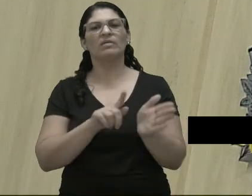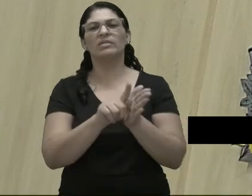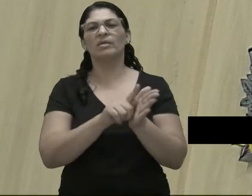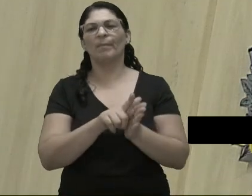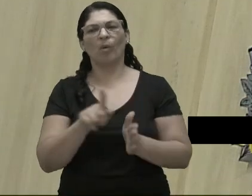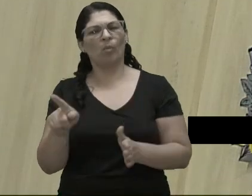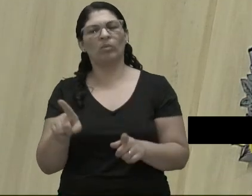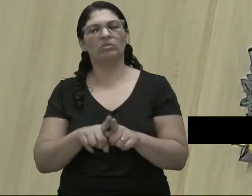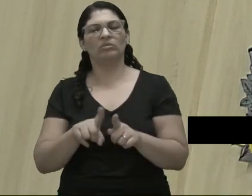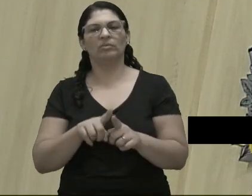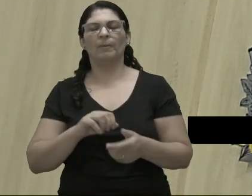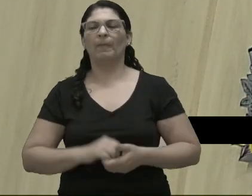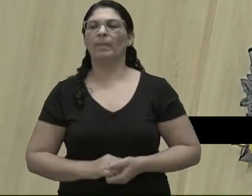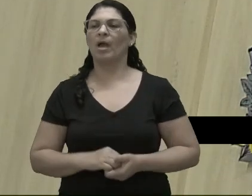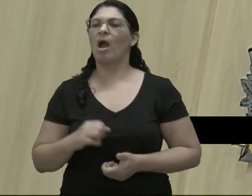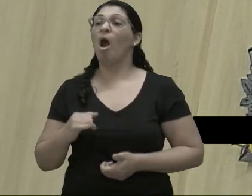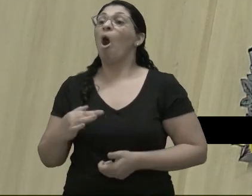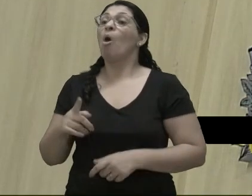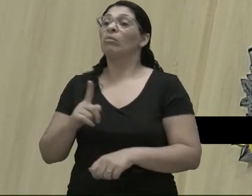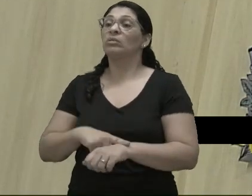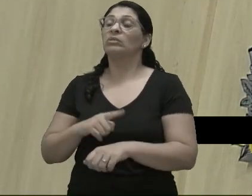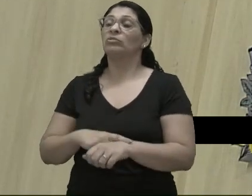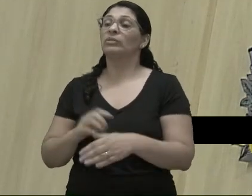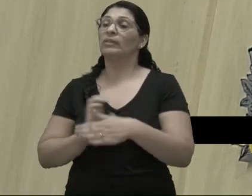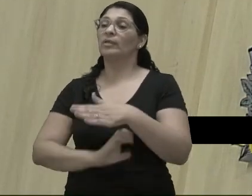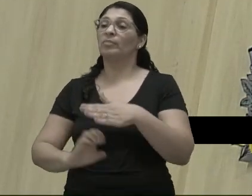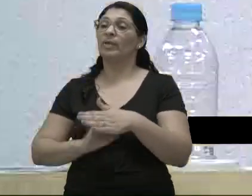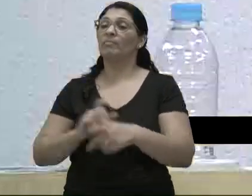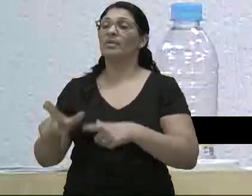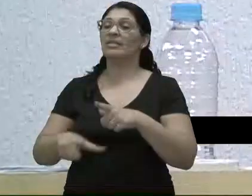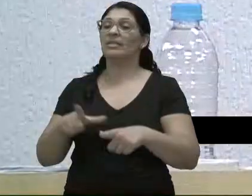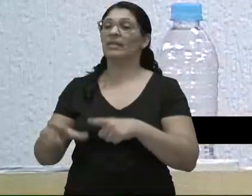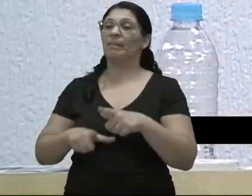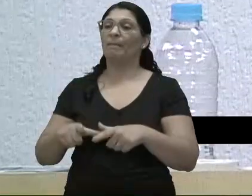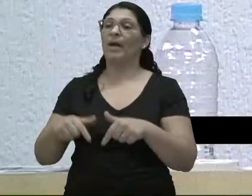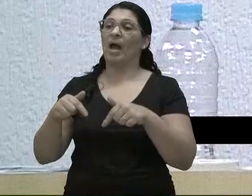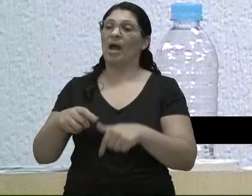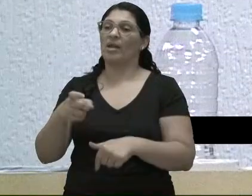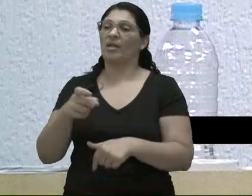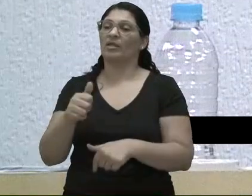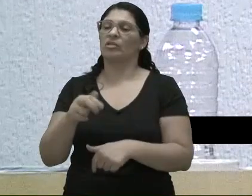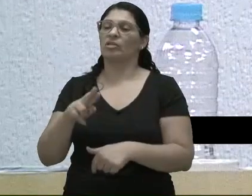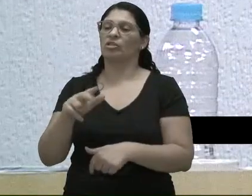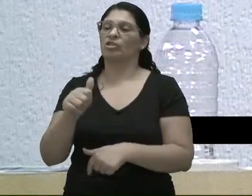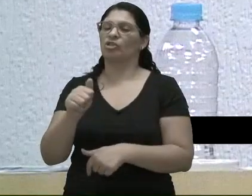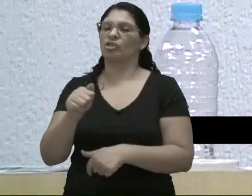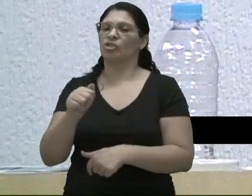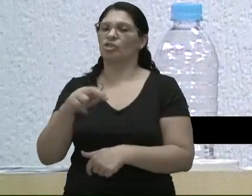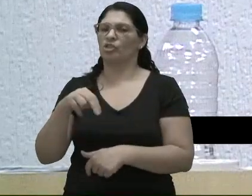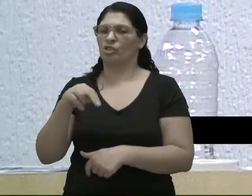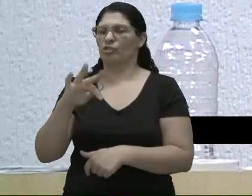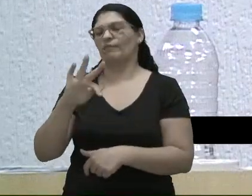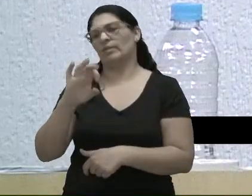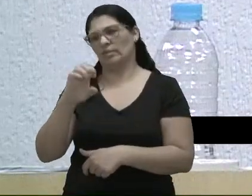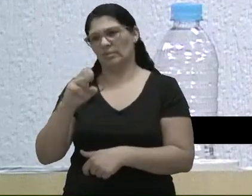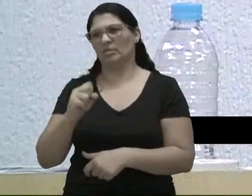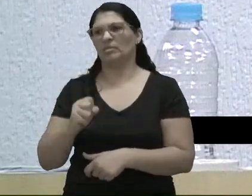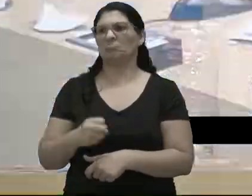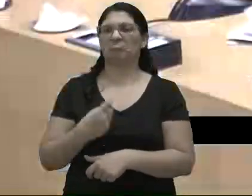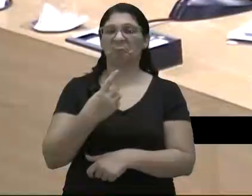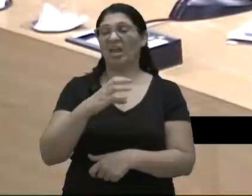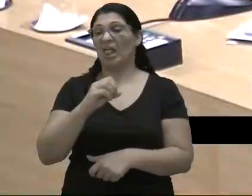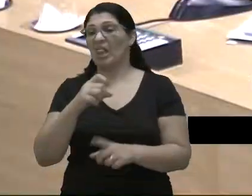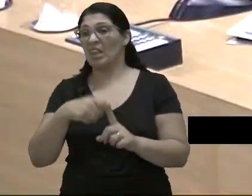Pois não. Faz quanto tempo que a empresa presta esse serviço para Chavantes? Quanto? 10 meses? Um ano? Quanto